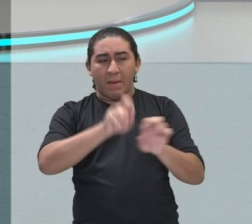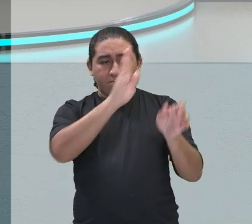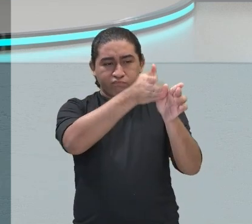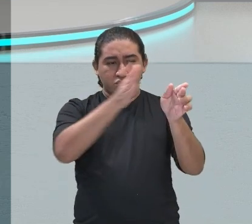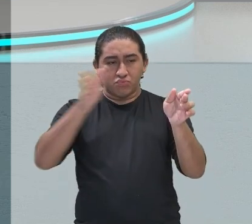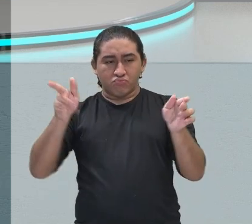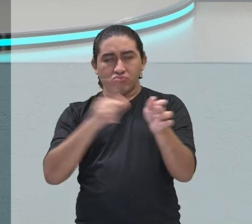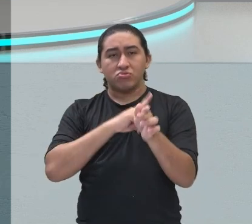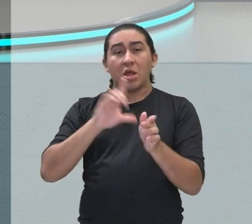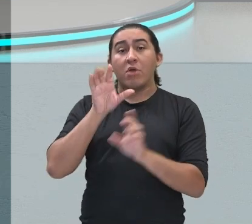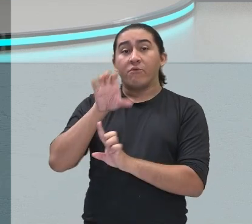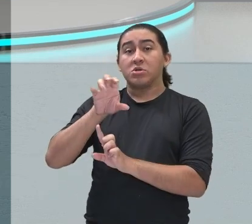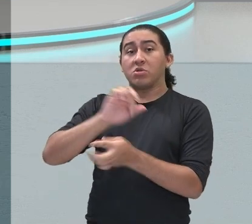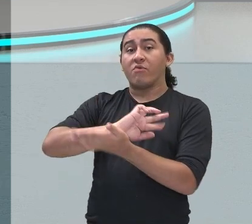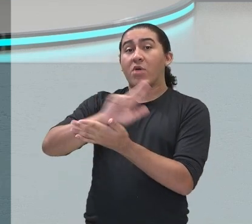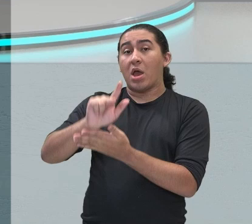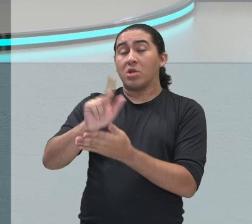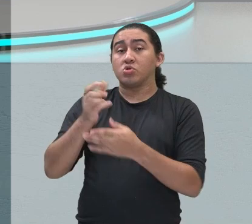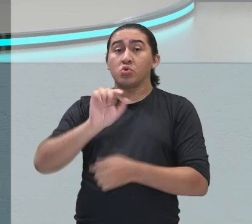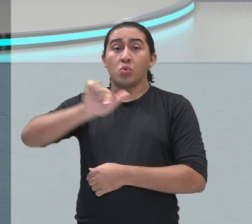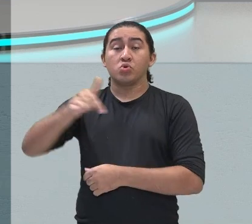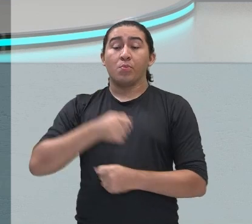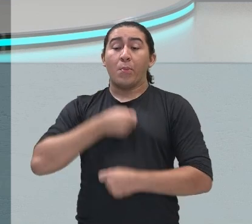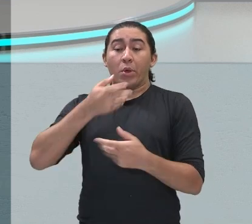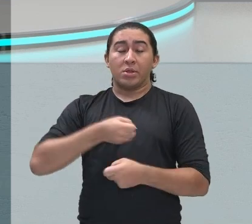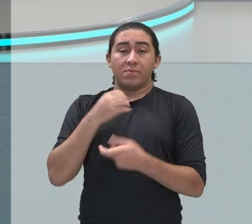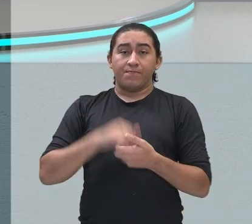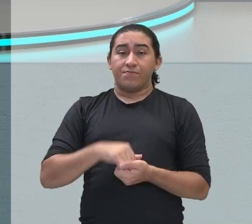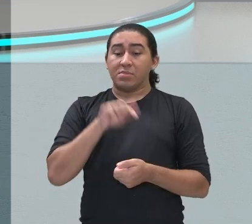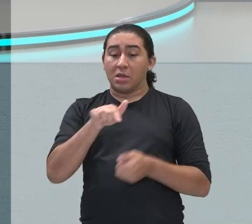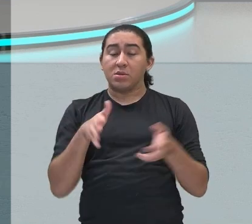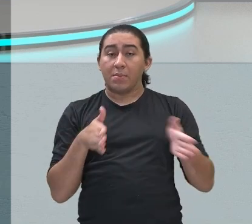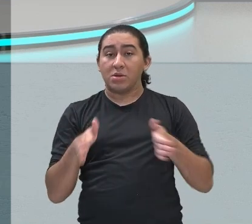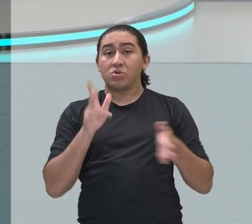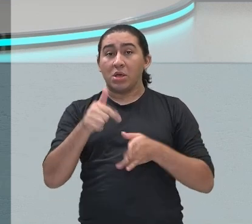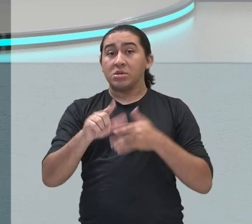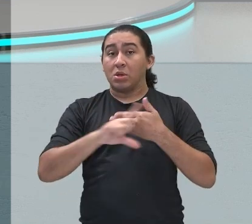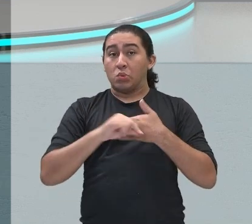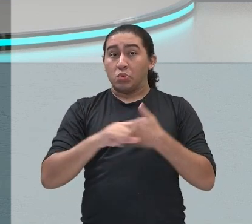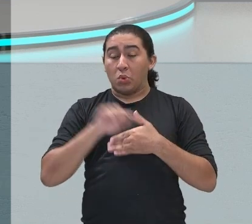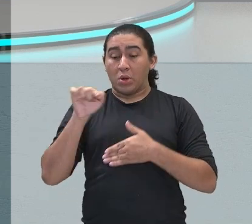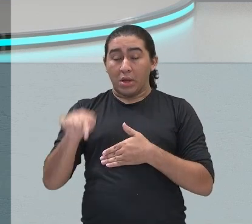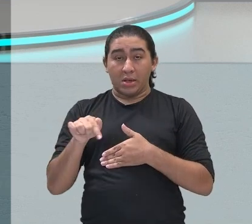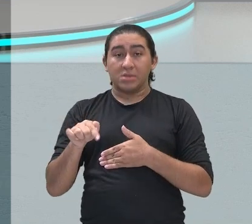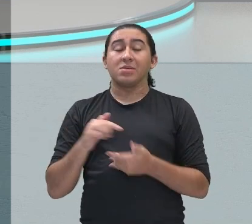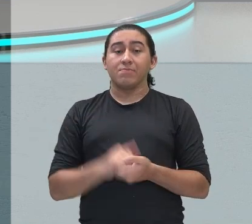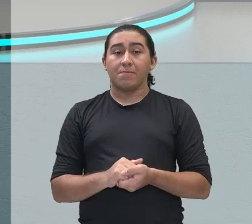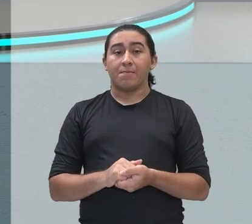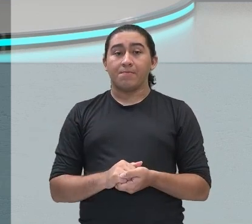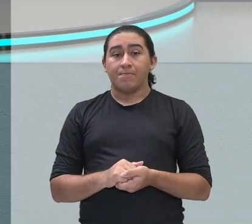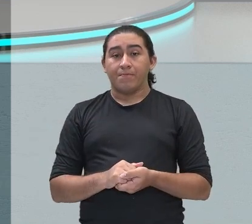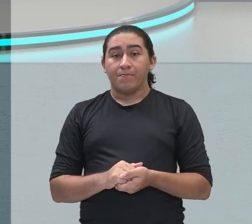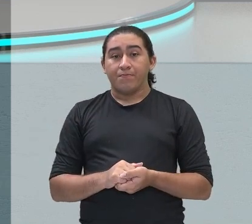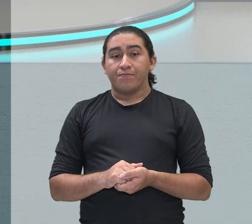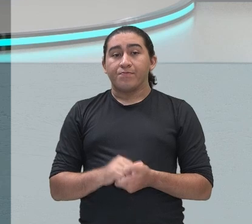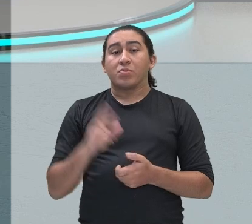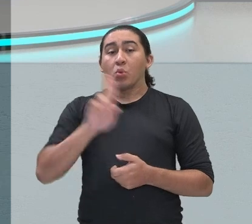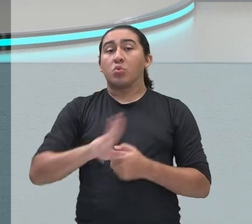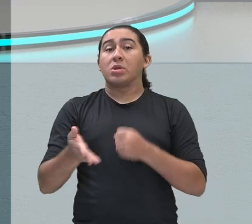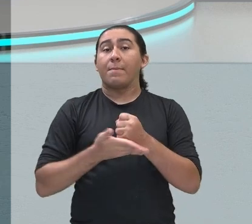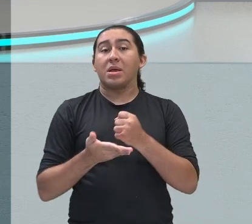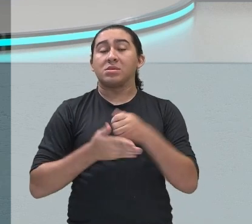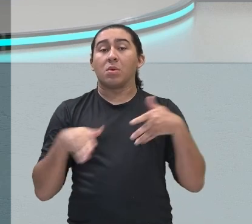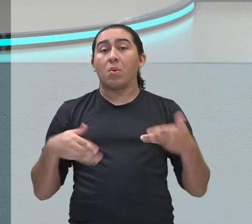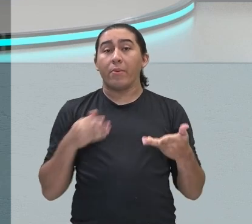nós vemos nesse período aí? Esse autor, esse poeta, esse escritor, ele se baseava